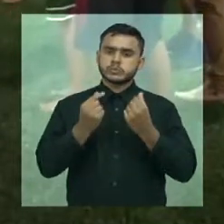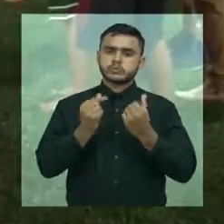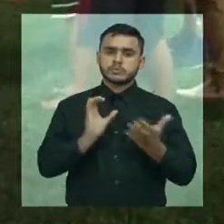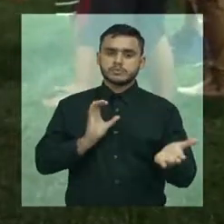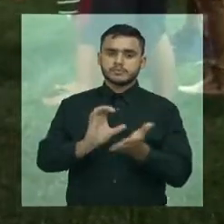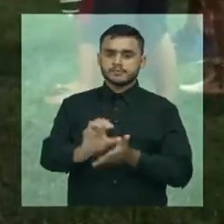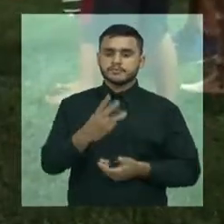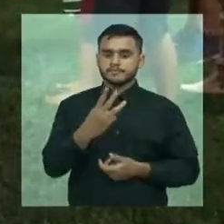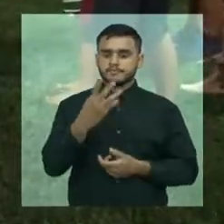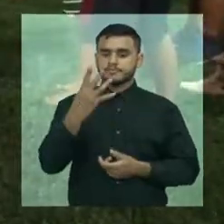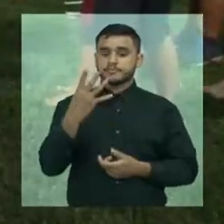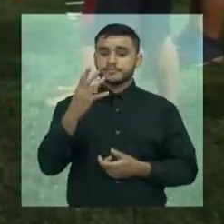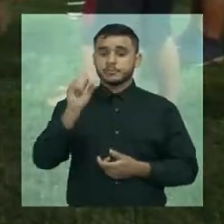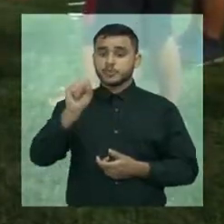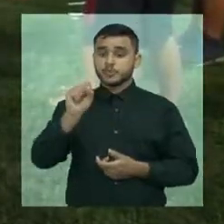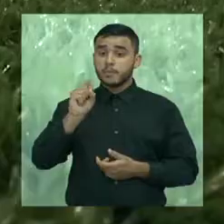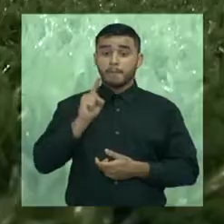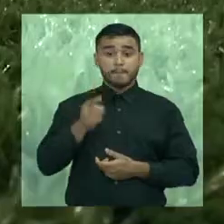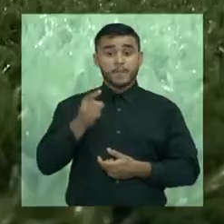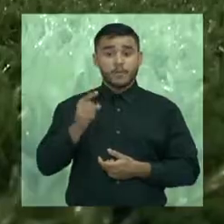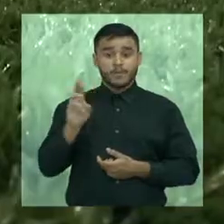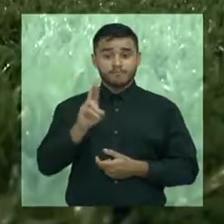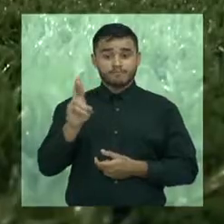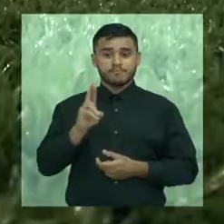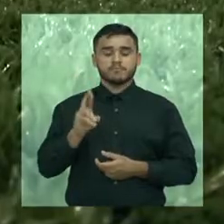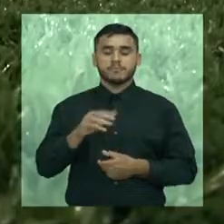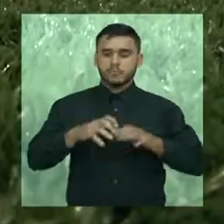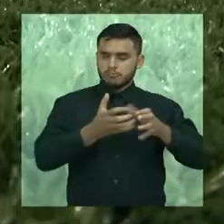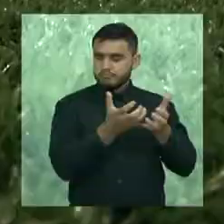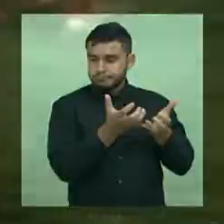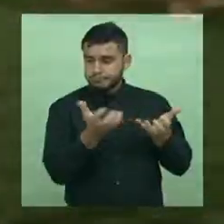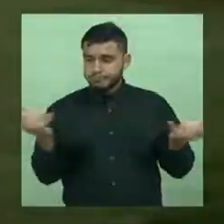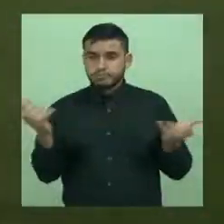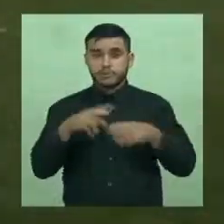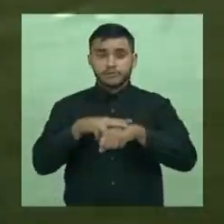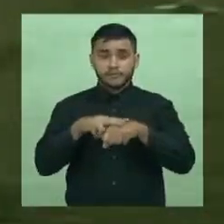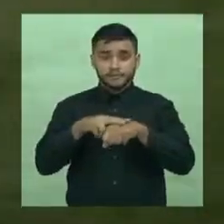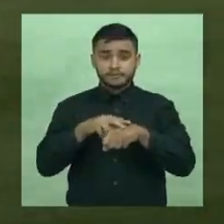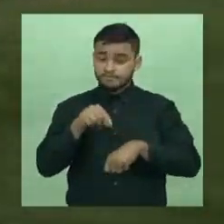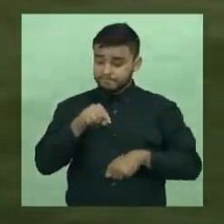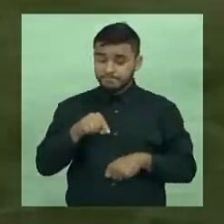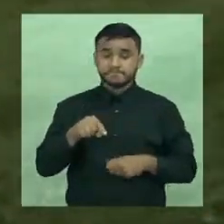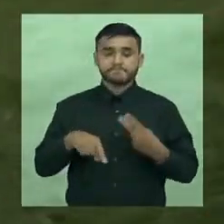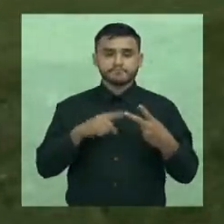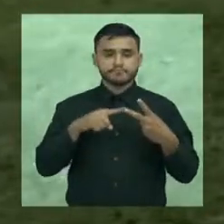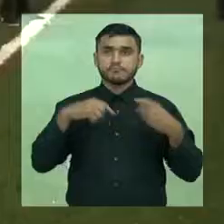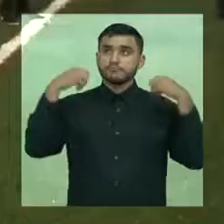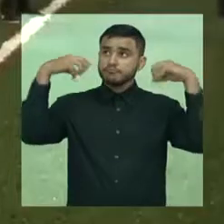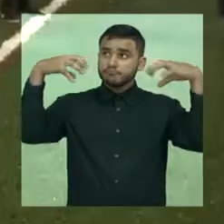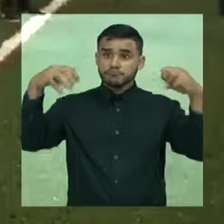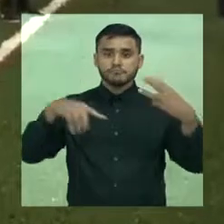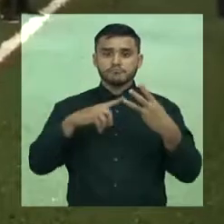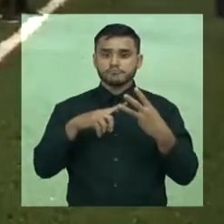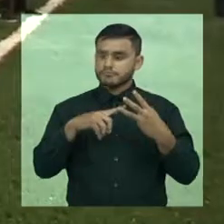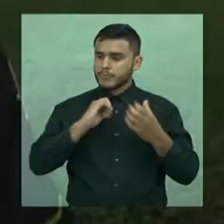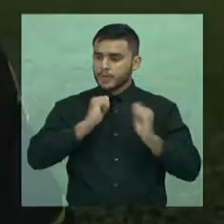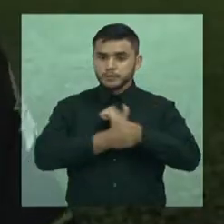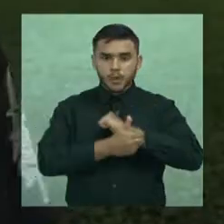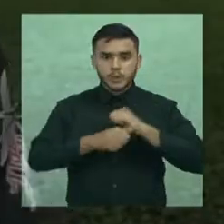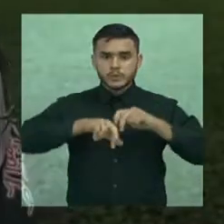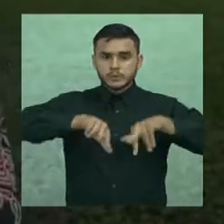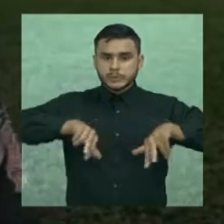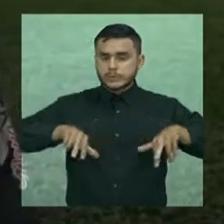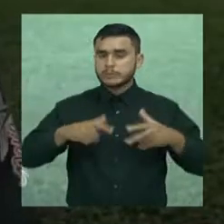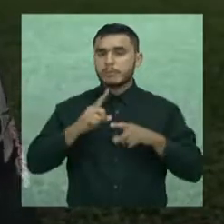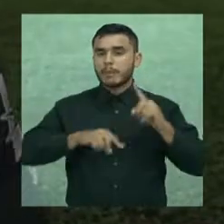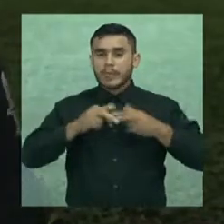de 348 mil para a instalação de grama sintética no campo, itens esportivos, iluminação e em torno da calçada. Essa